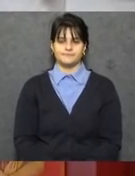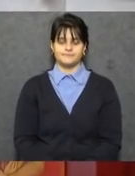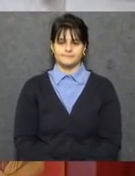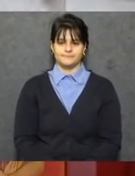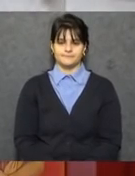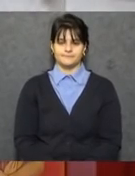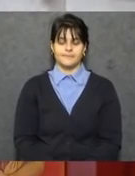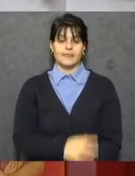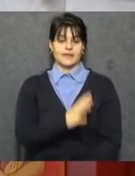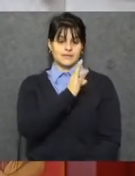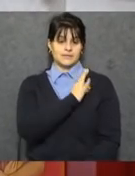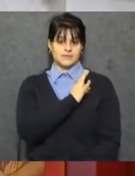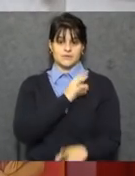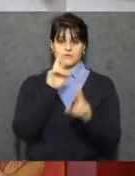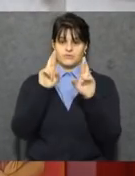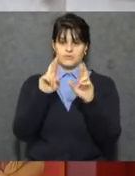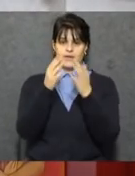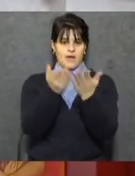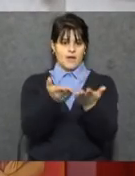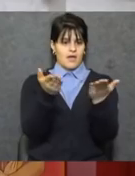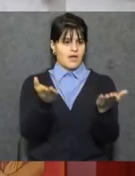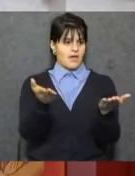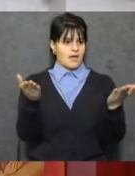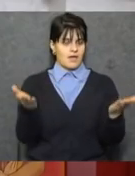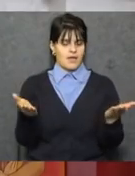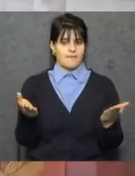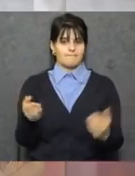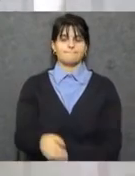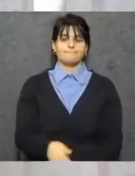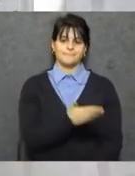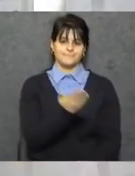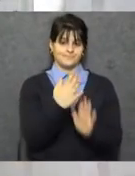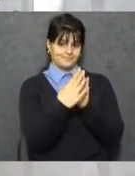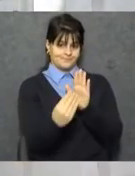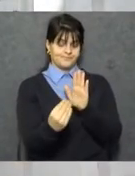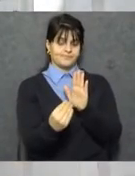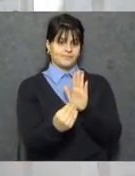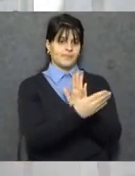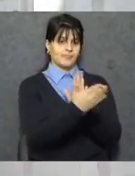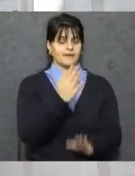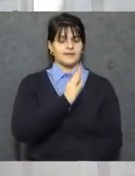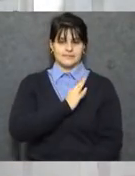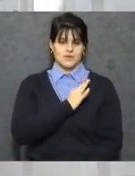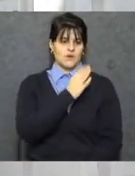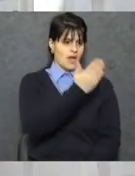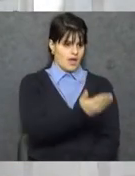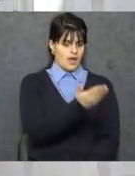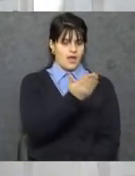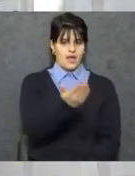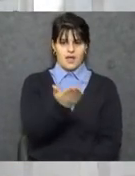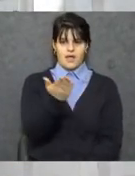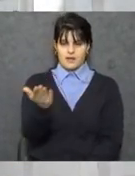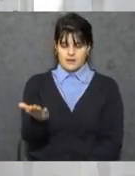Amém. O Senhor esteja convosco. Ele está no meio